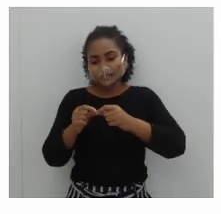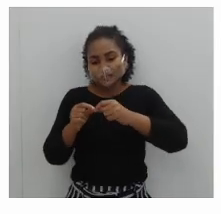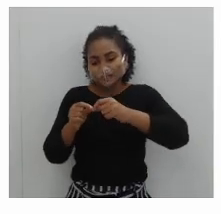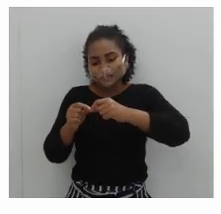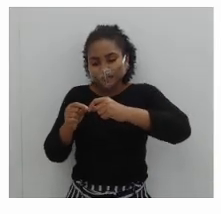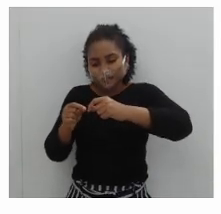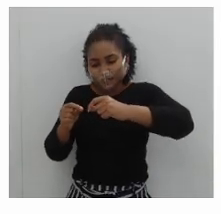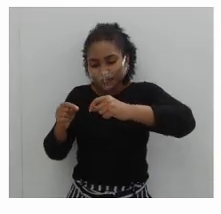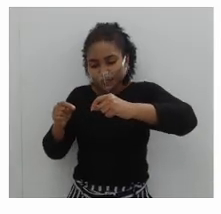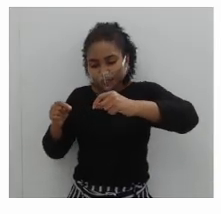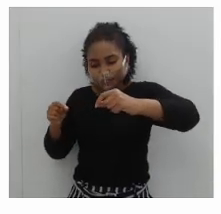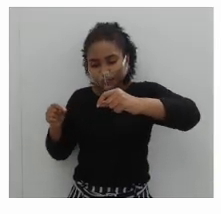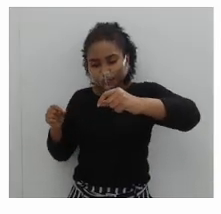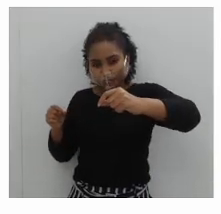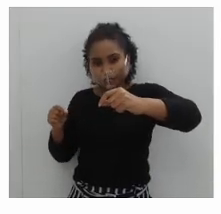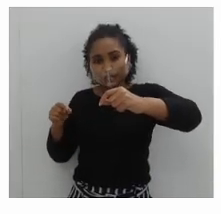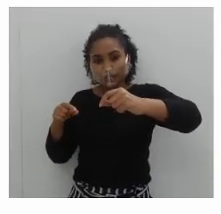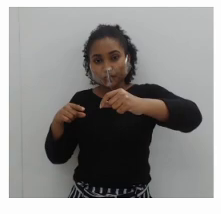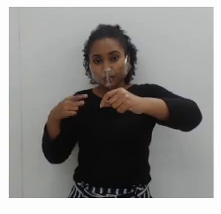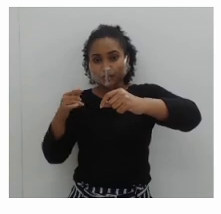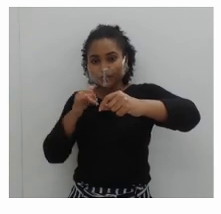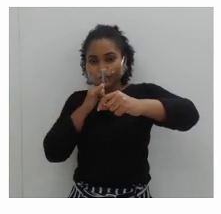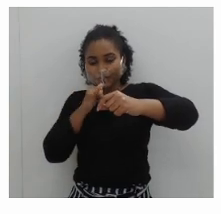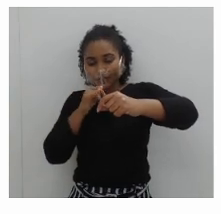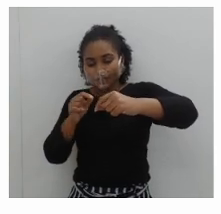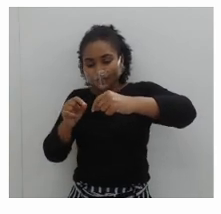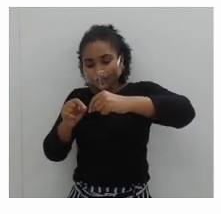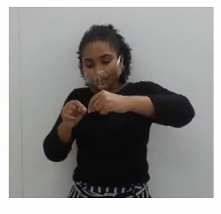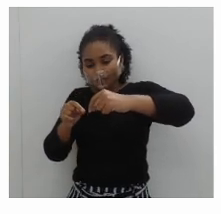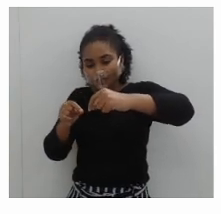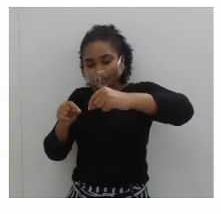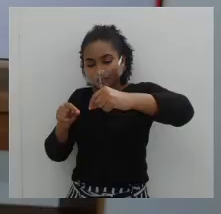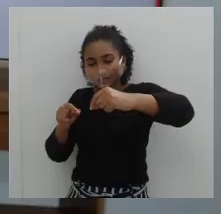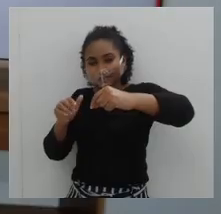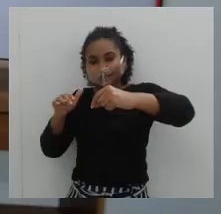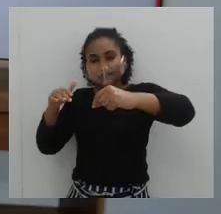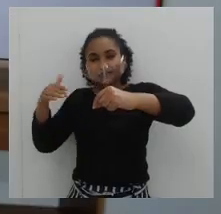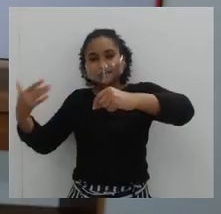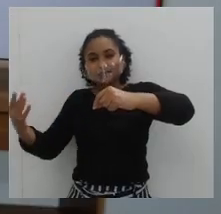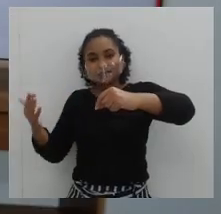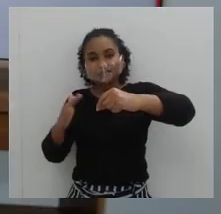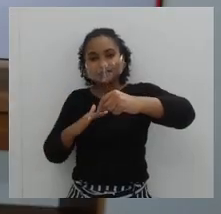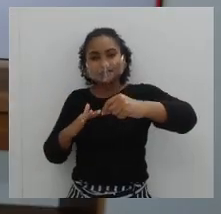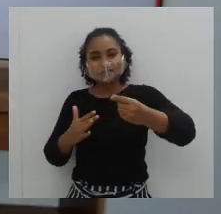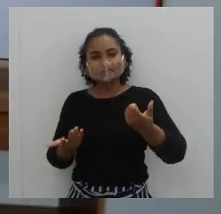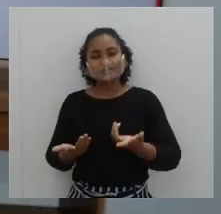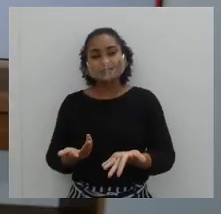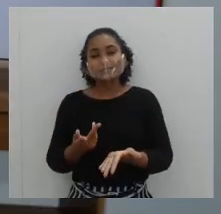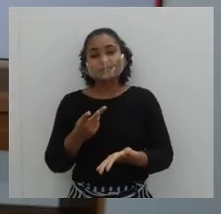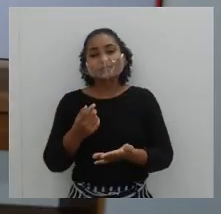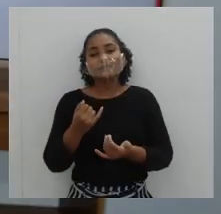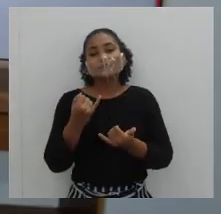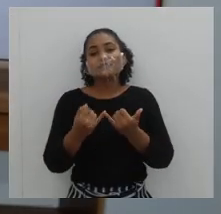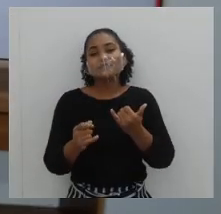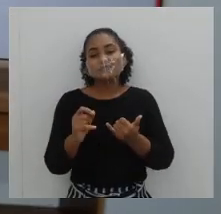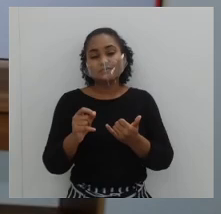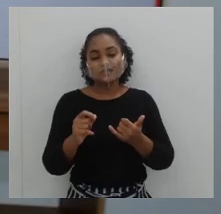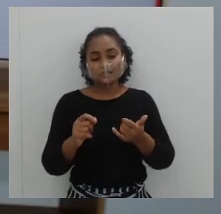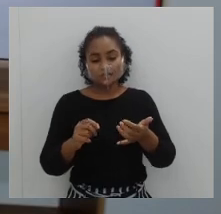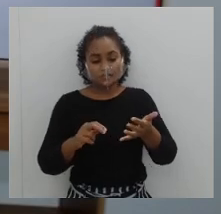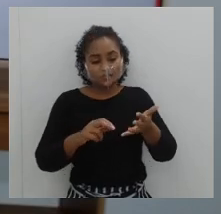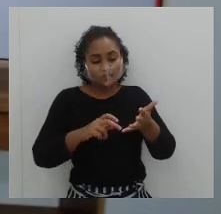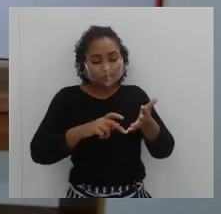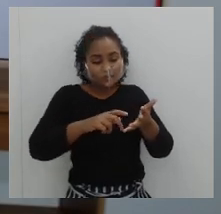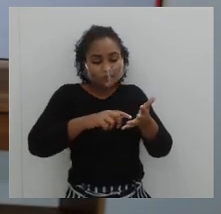esse poliedro, que parte dela vai estar fora do poliedro. É bem parecido com uma escada, né?